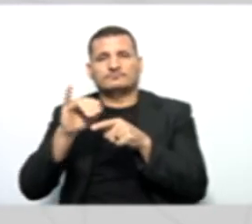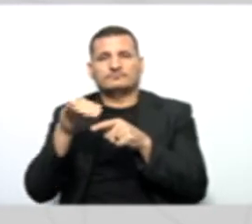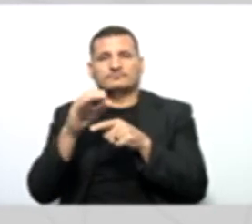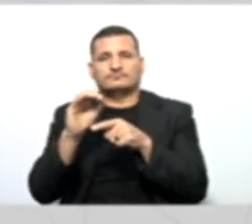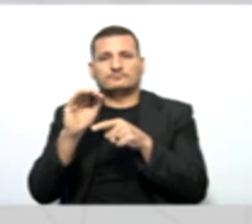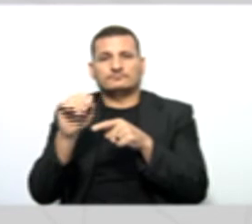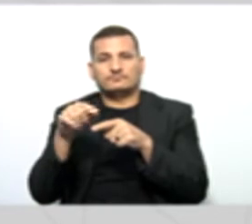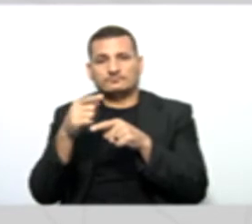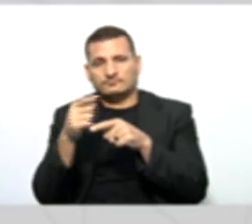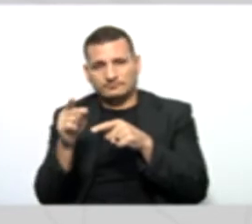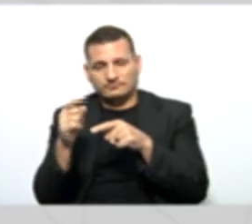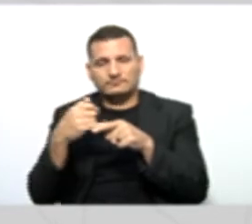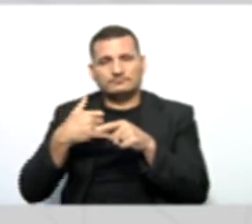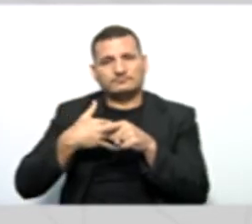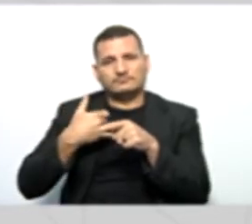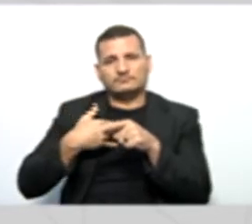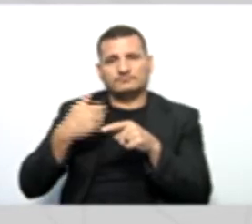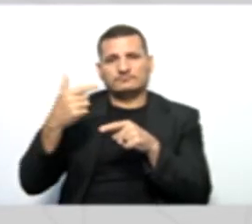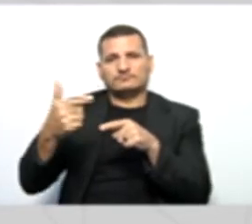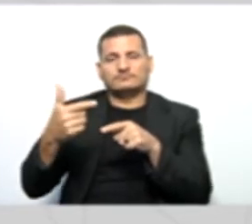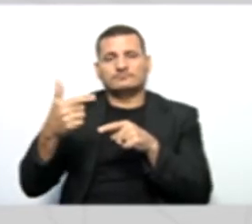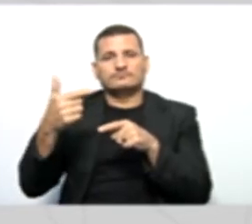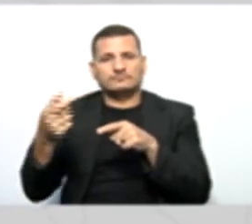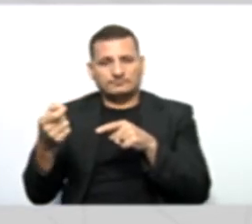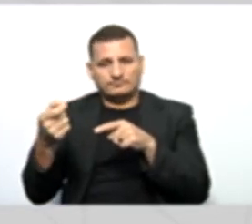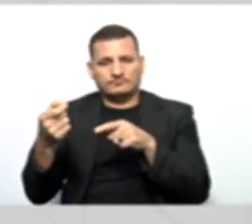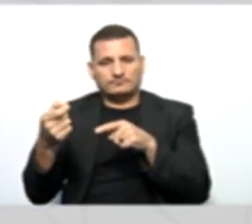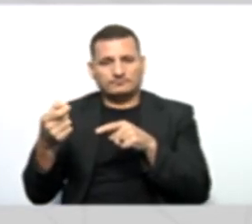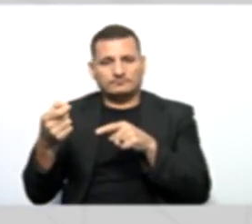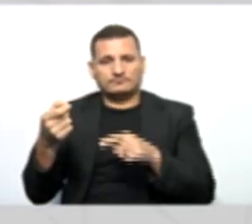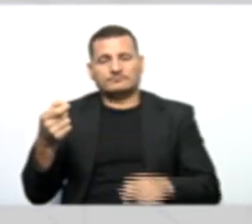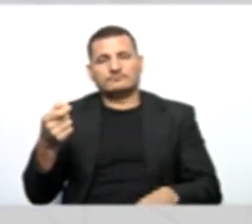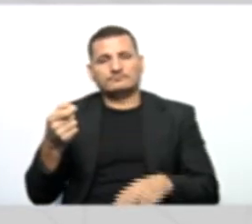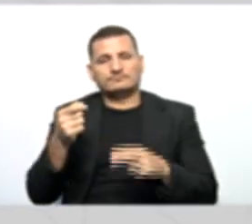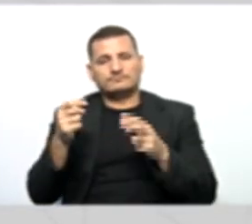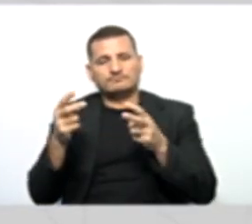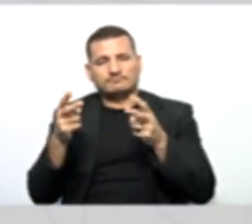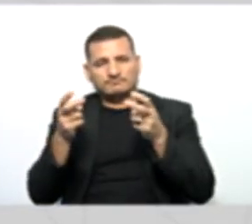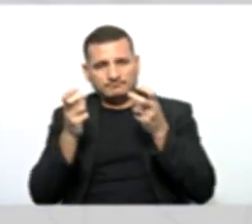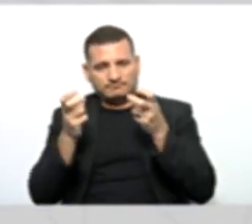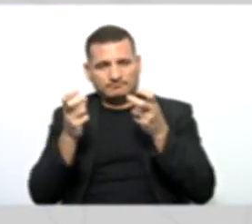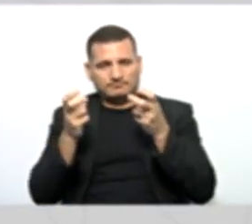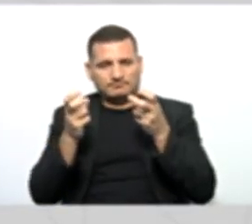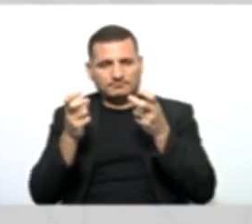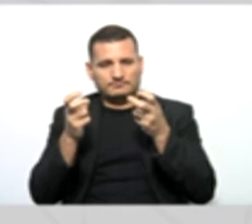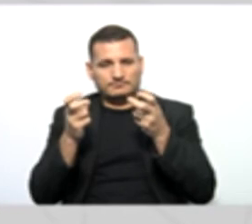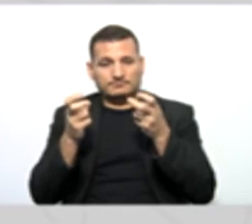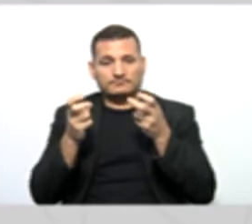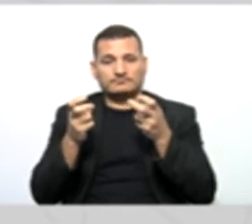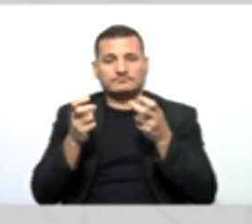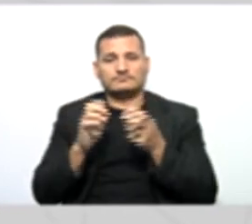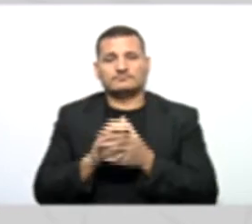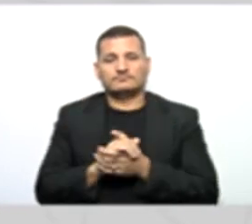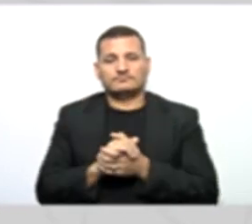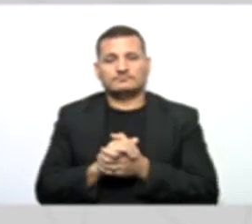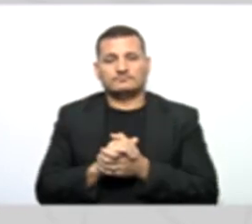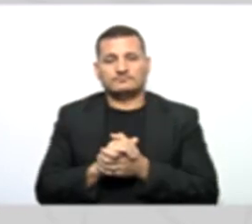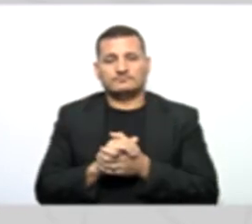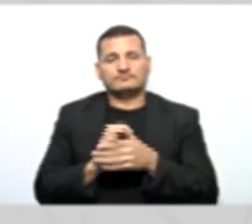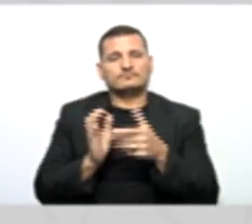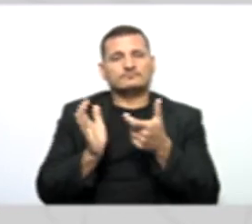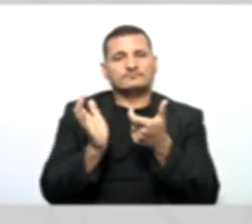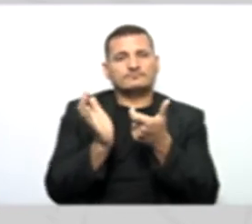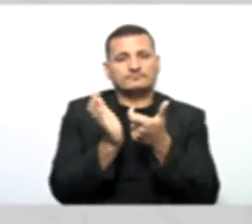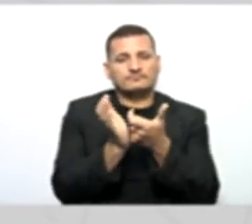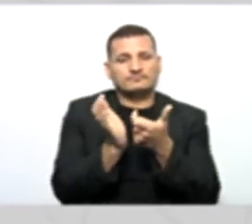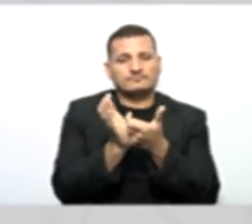e a idade vai ser 20. Percebam a diferença. Um é a classe e o